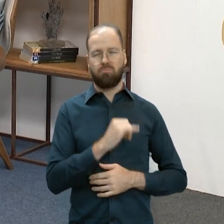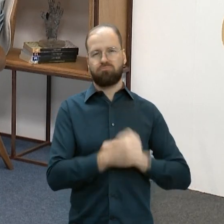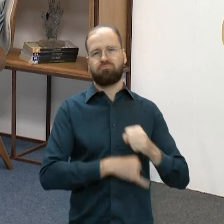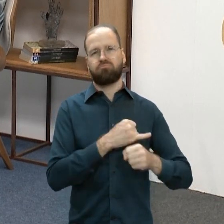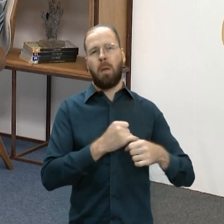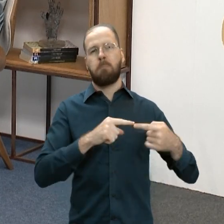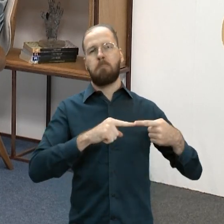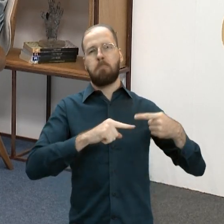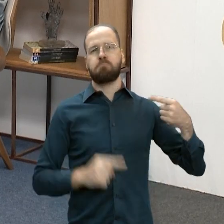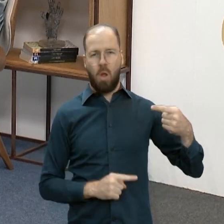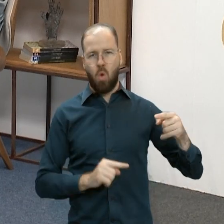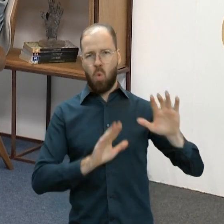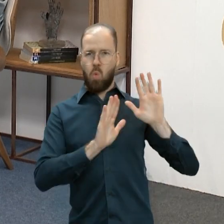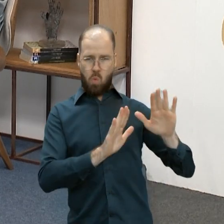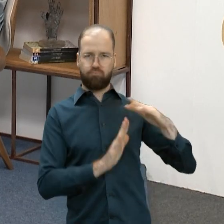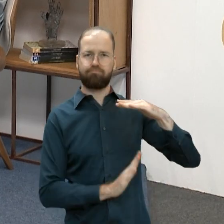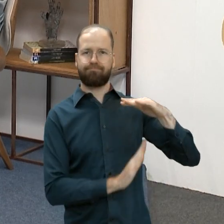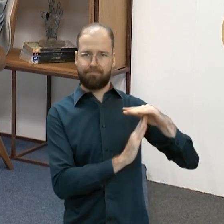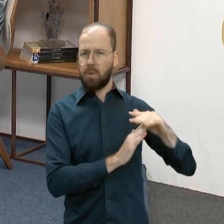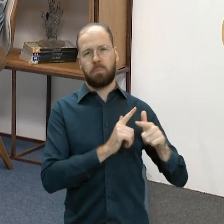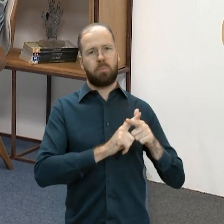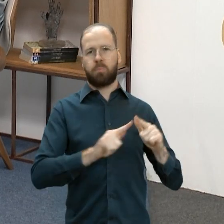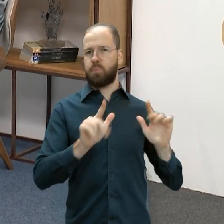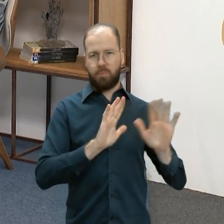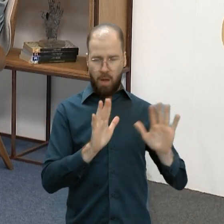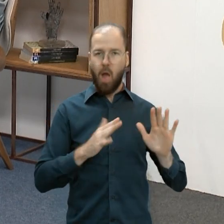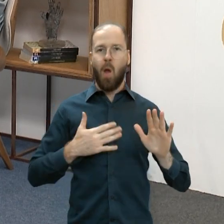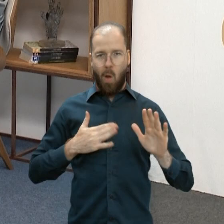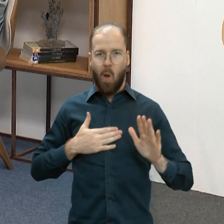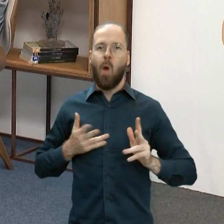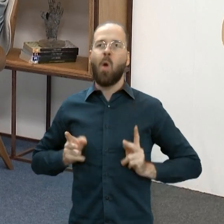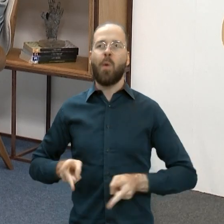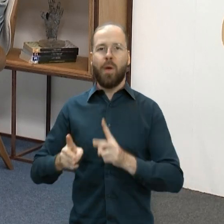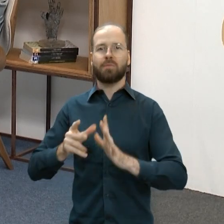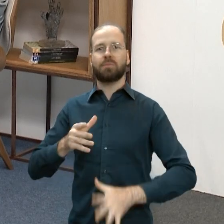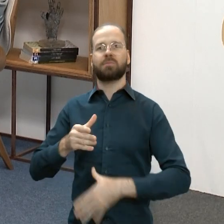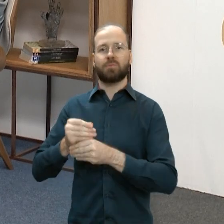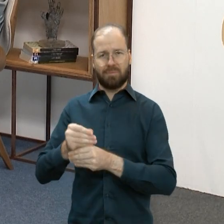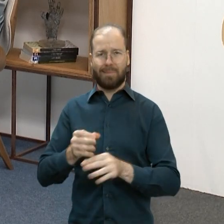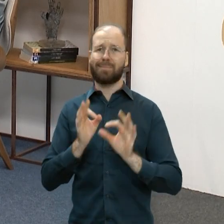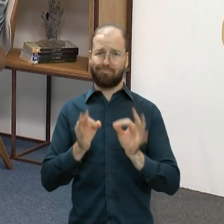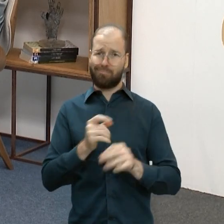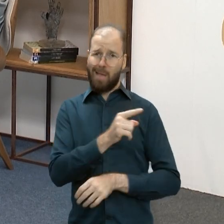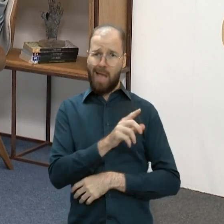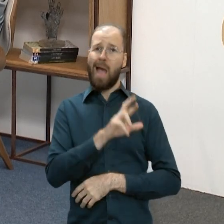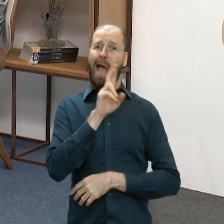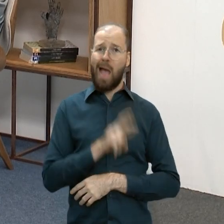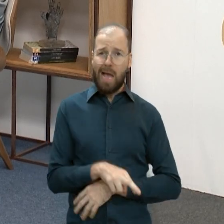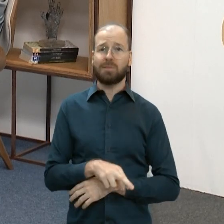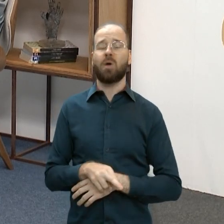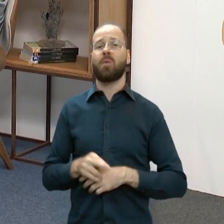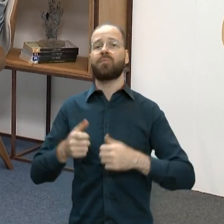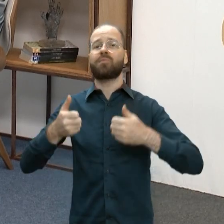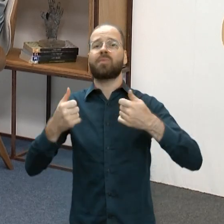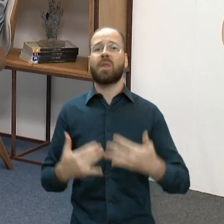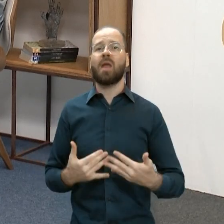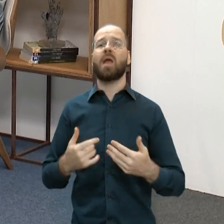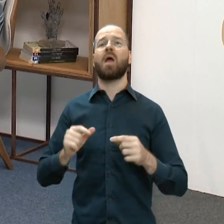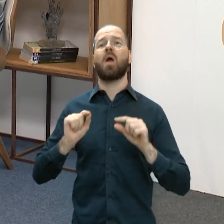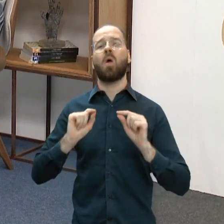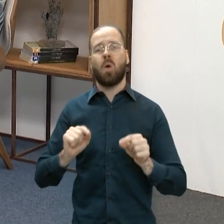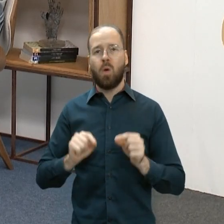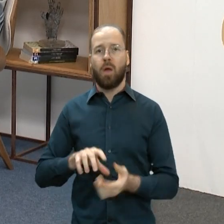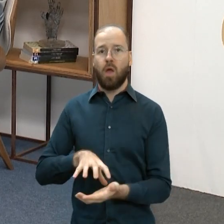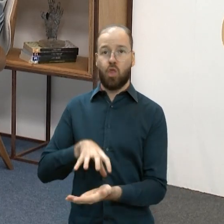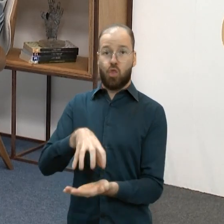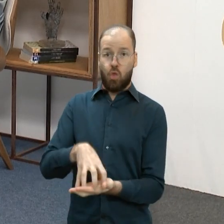Essa banalização que acontece muitas vezes. A pessoa não tem que entender que existe um direcionamento ali. O núcleo,